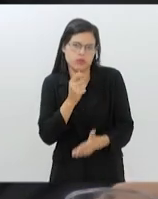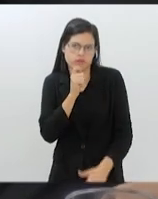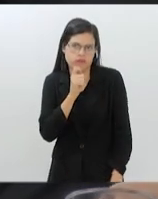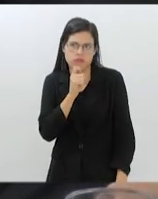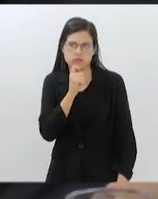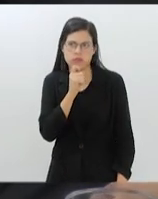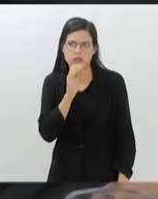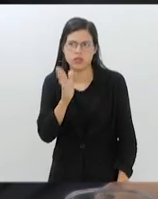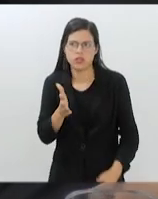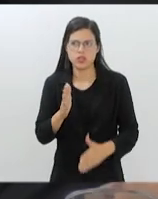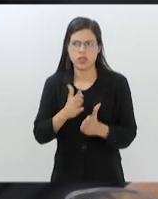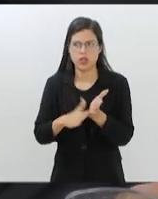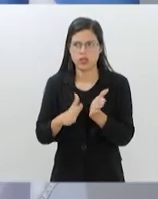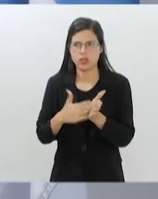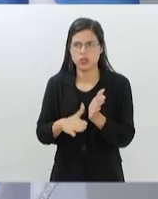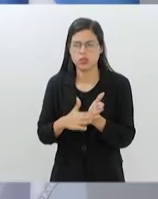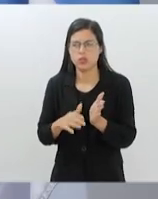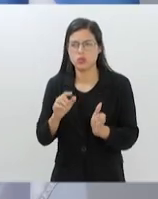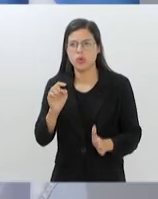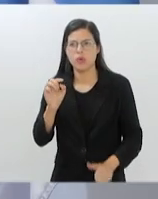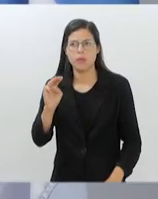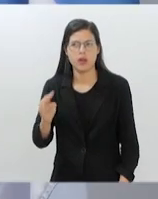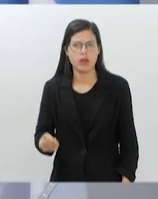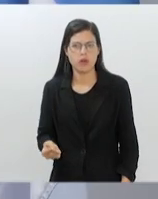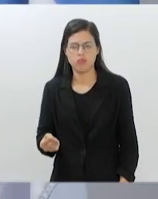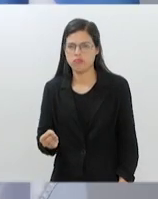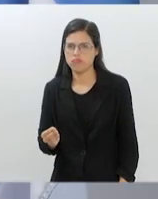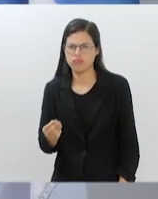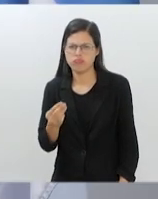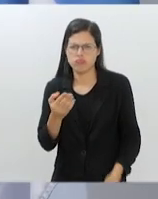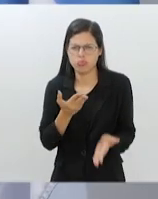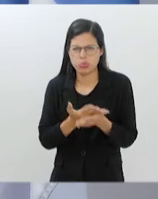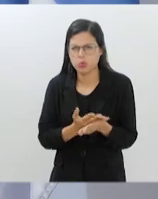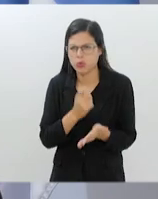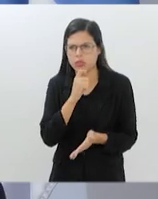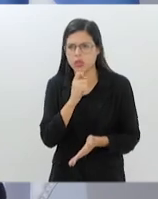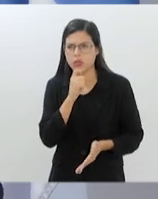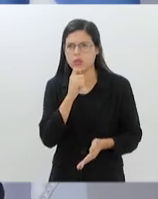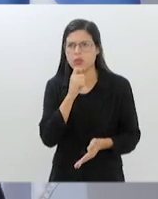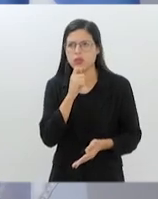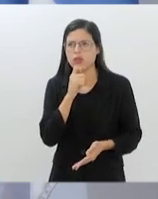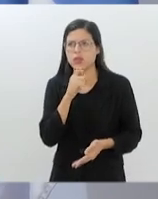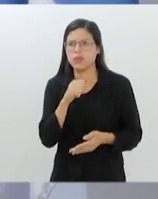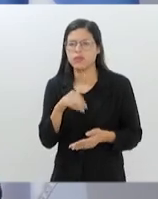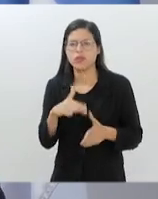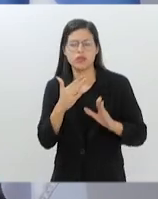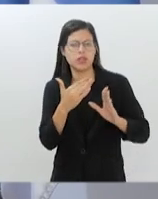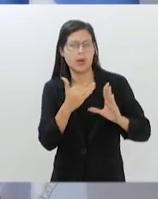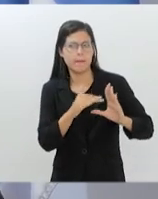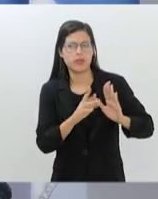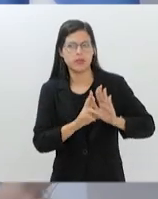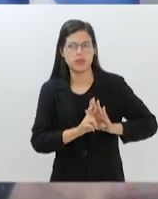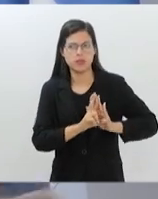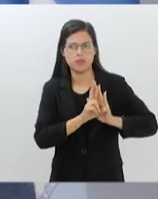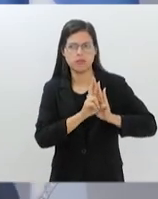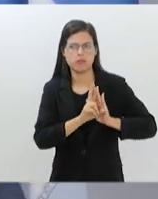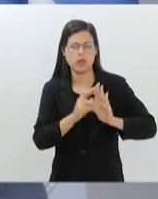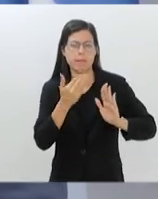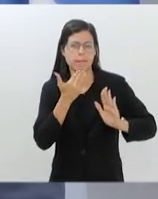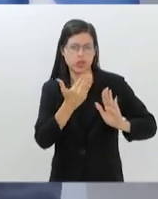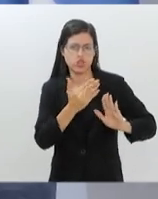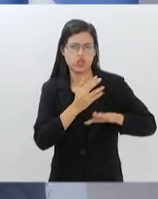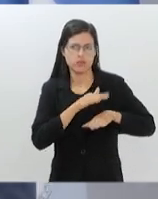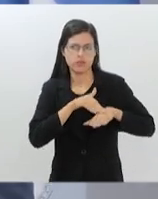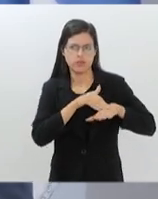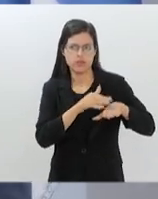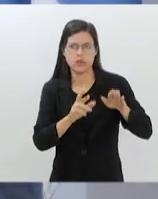gastou 1 milhão e não estudou ainda não porque a gente ia mandar um representante e agora Talvez a gente não consiga mandar